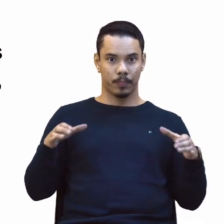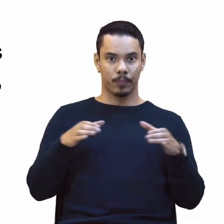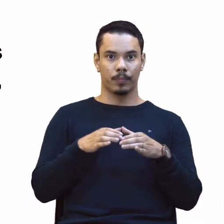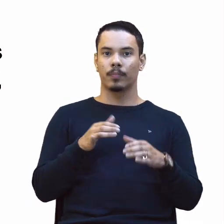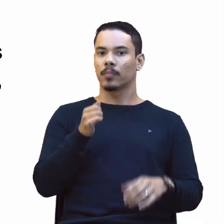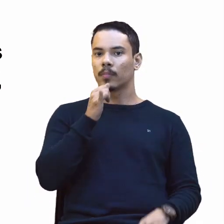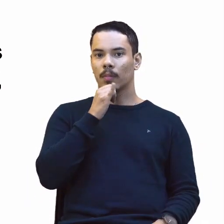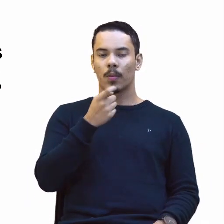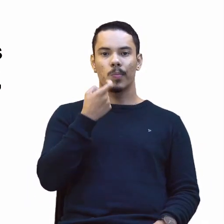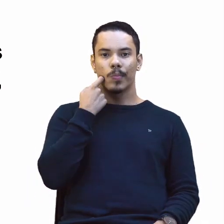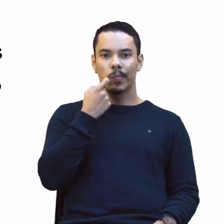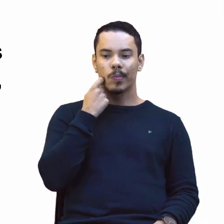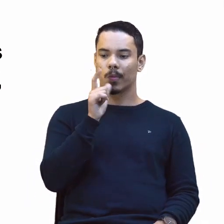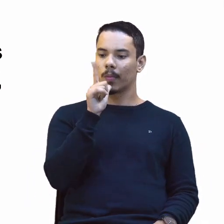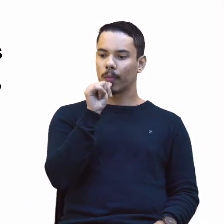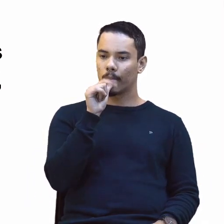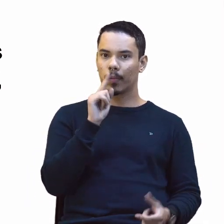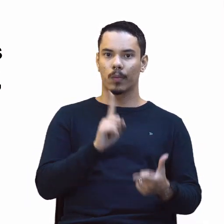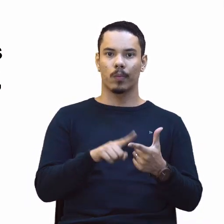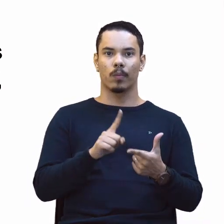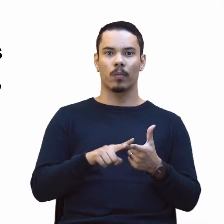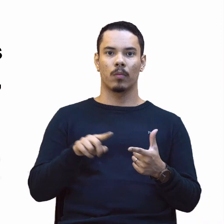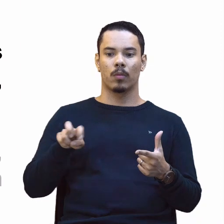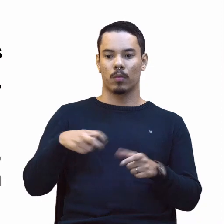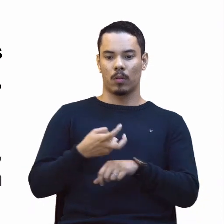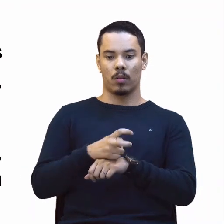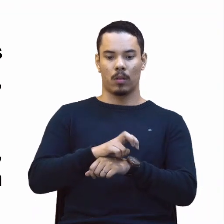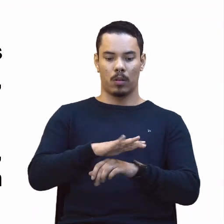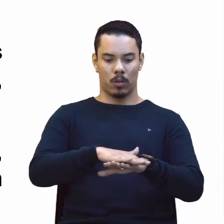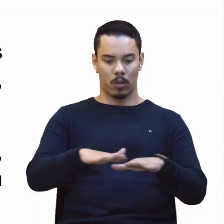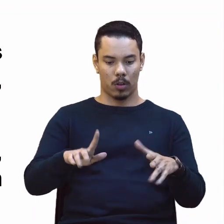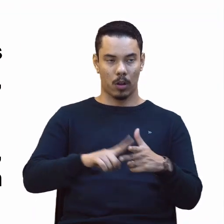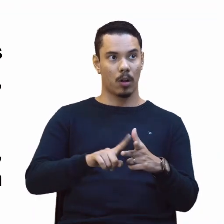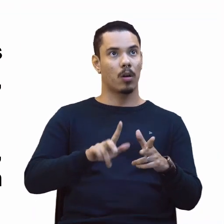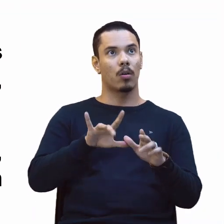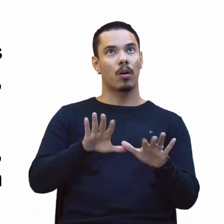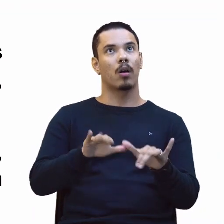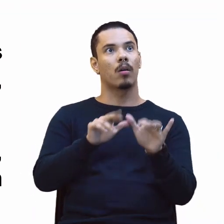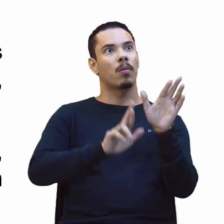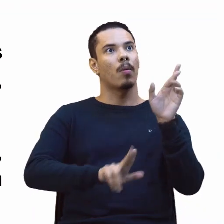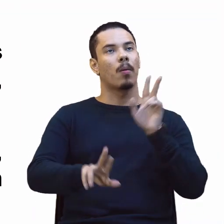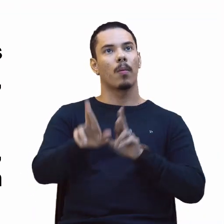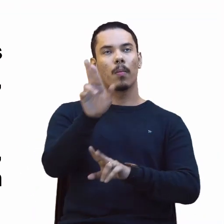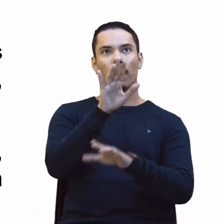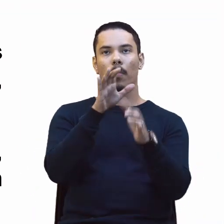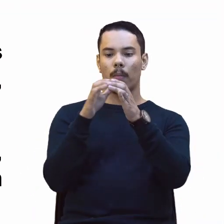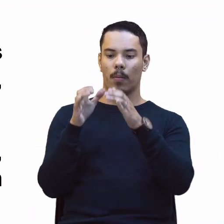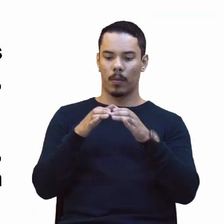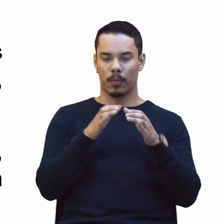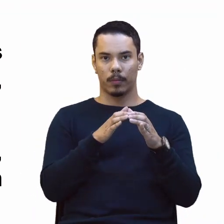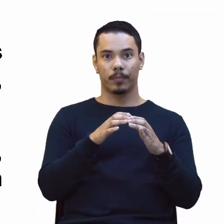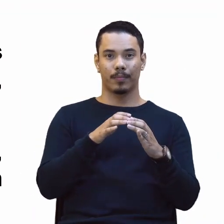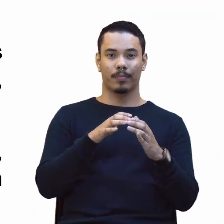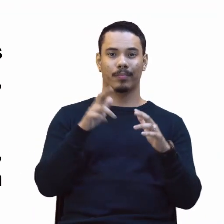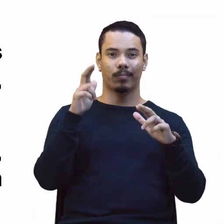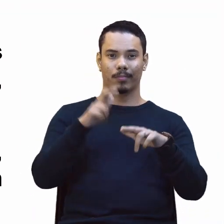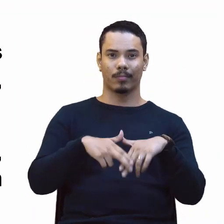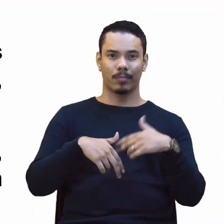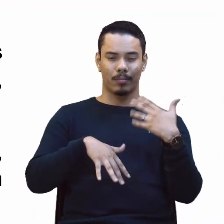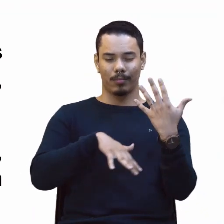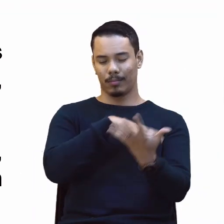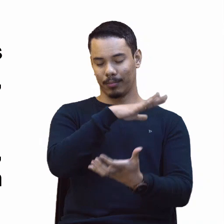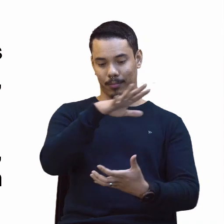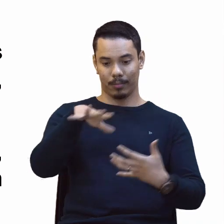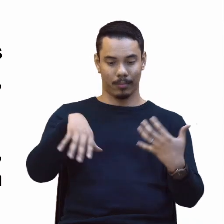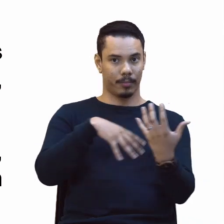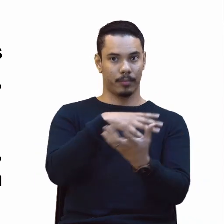água, o réptil no chão e etc. O caos, tá aqui, ó, a bagunça, né? É